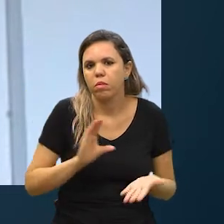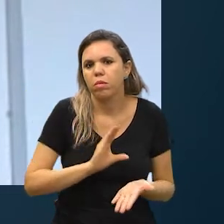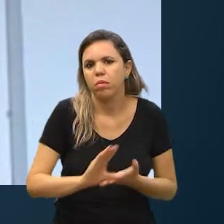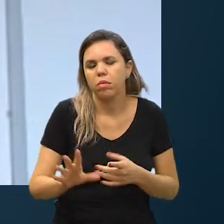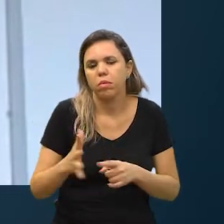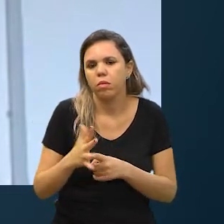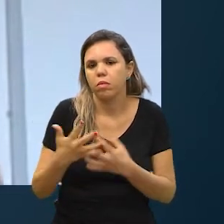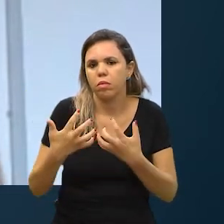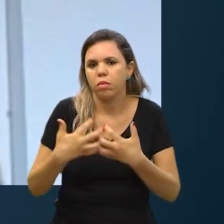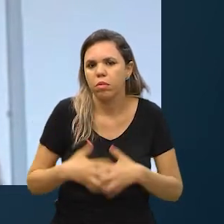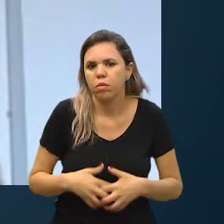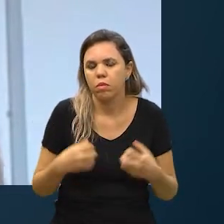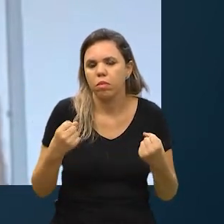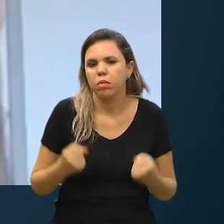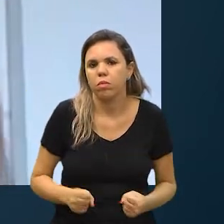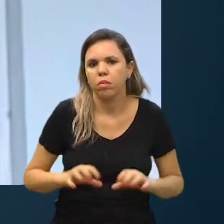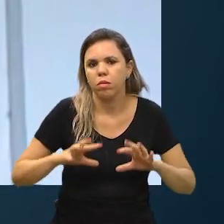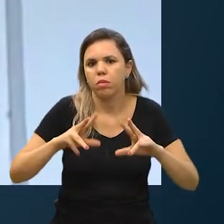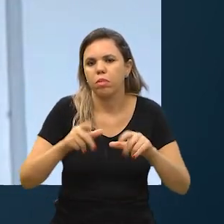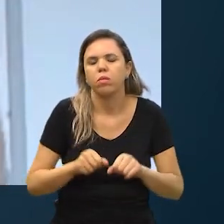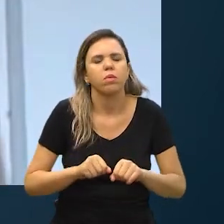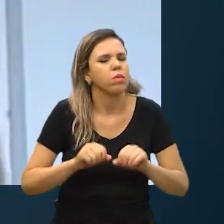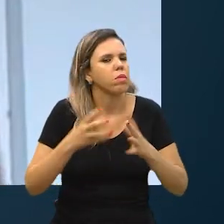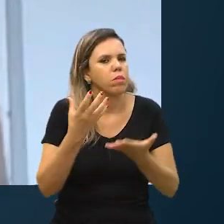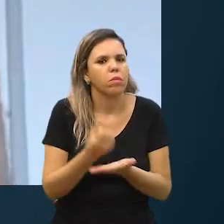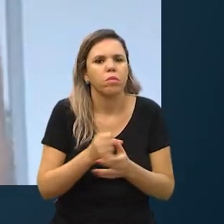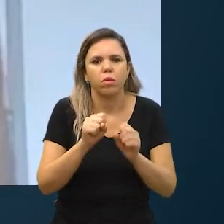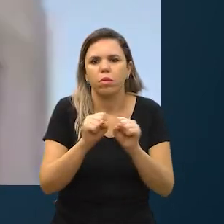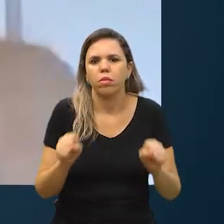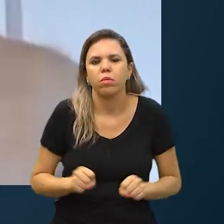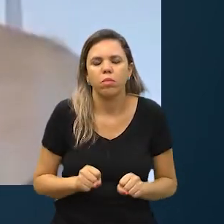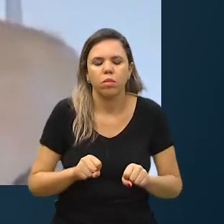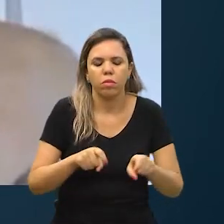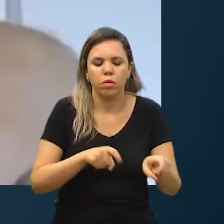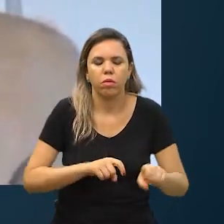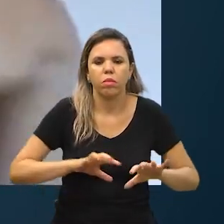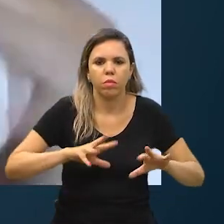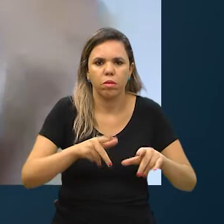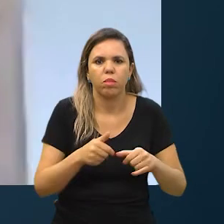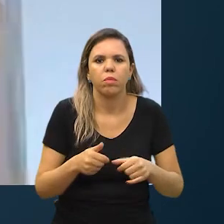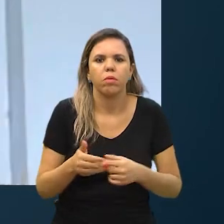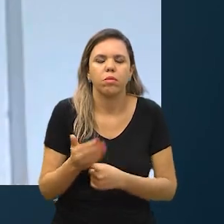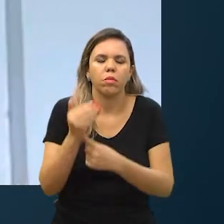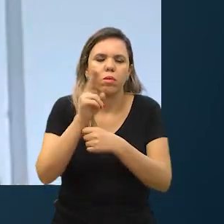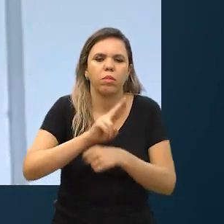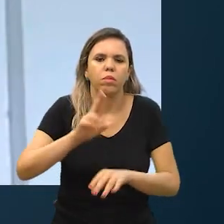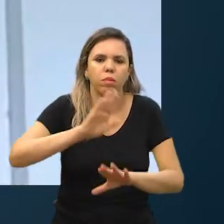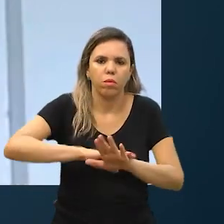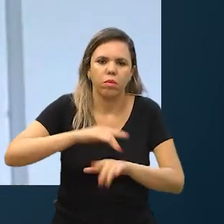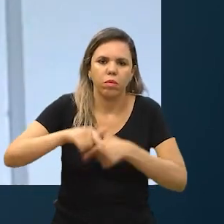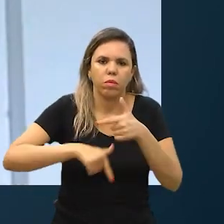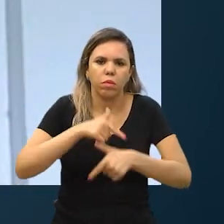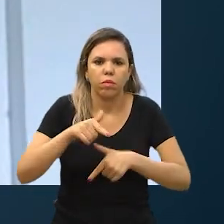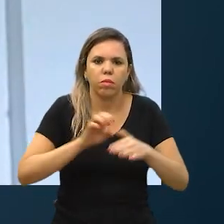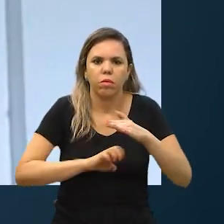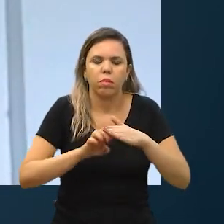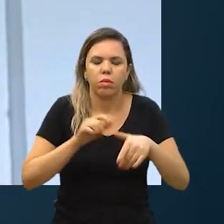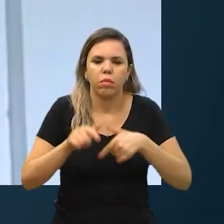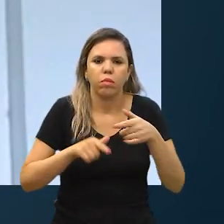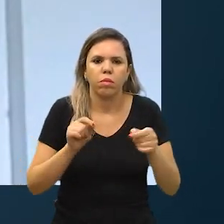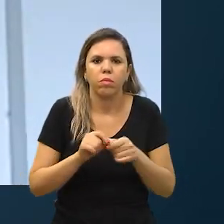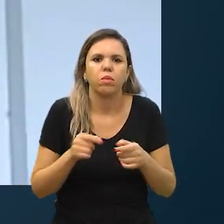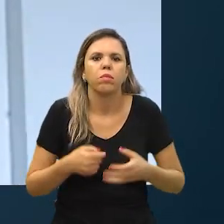investir em maquinário pesado, a gente tem todos os hardwares, a gente tem o campo automatizado, mas e os processos por trás dessas empresas que